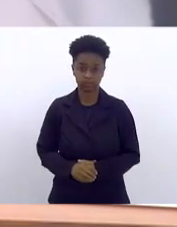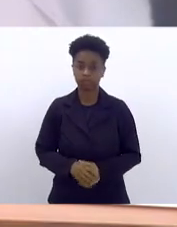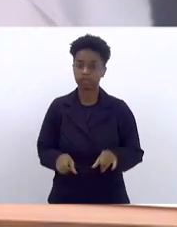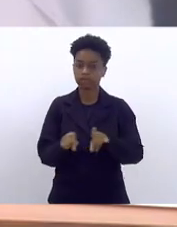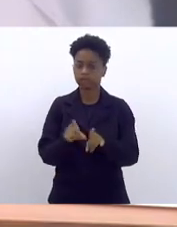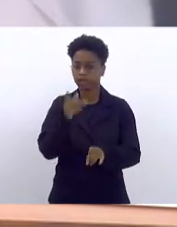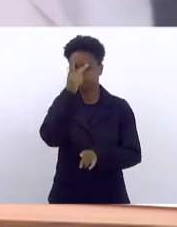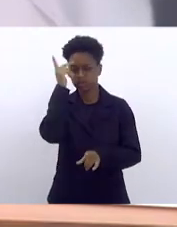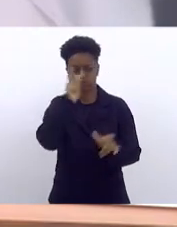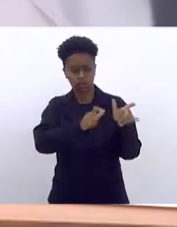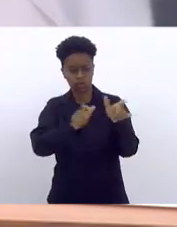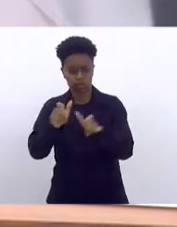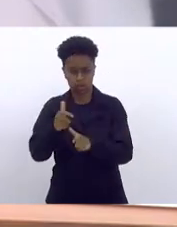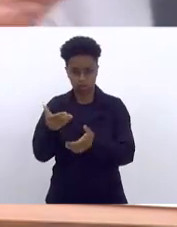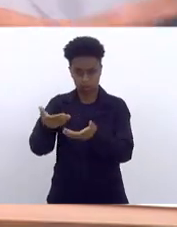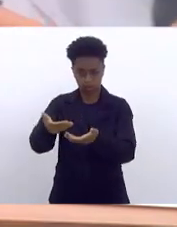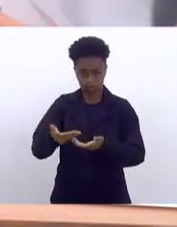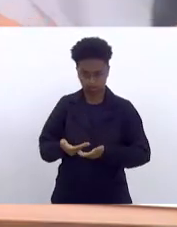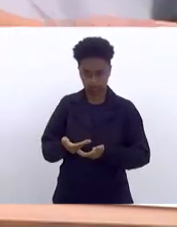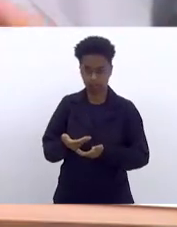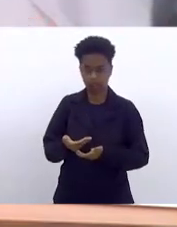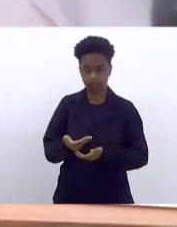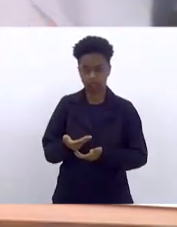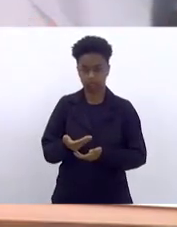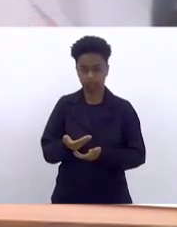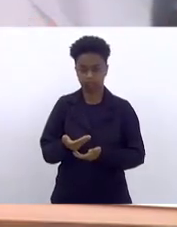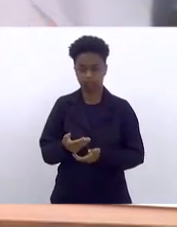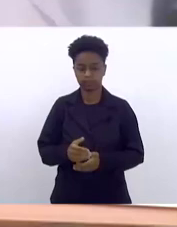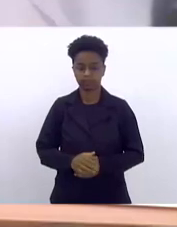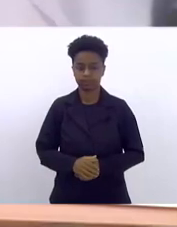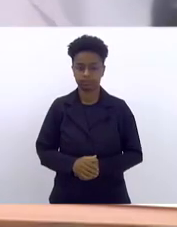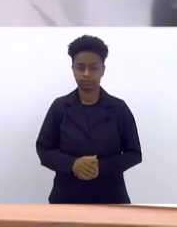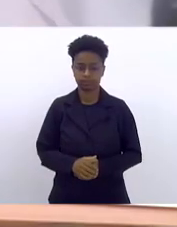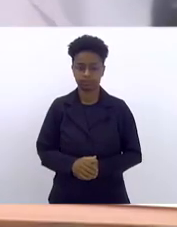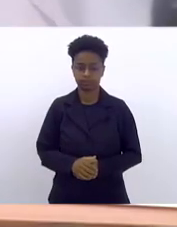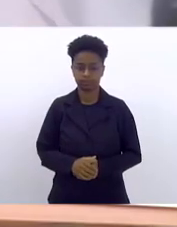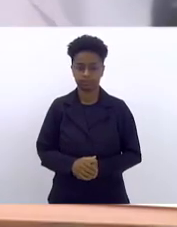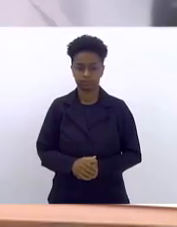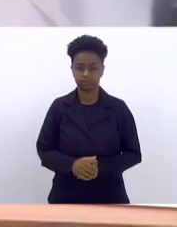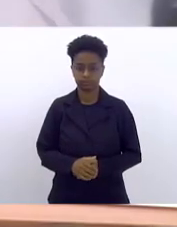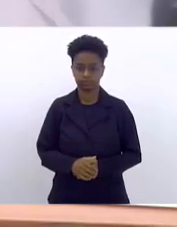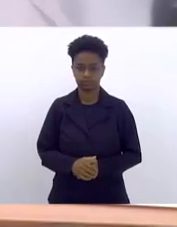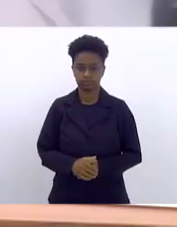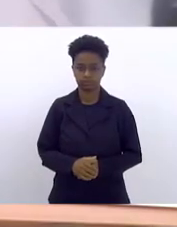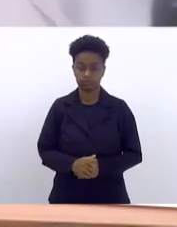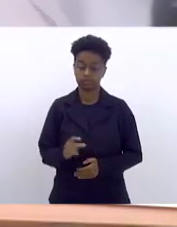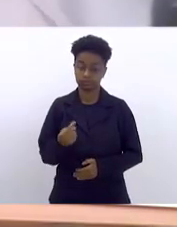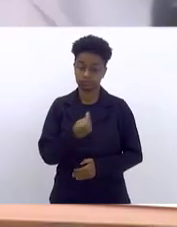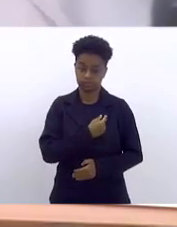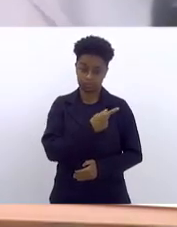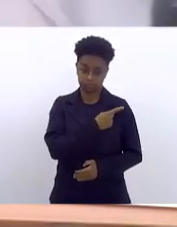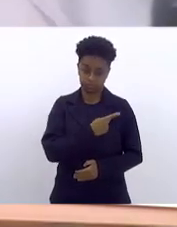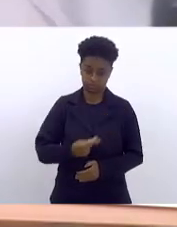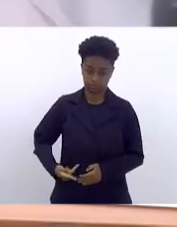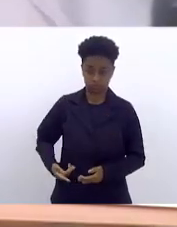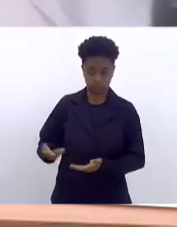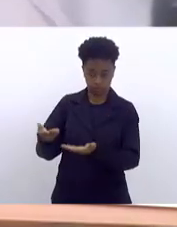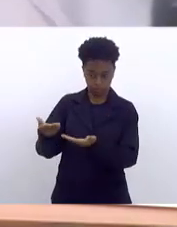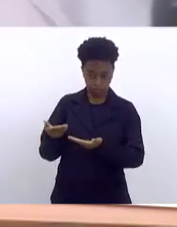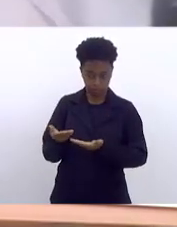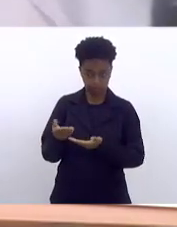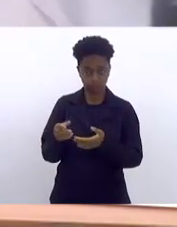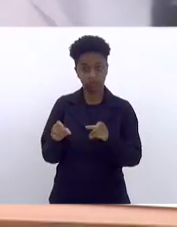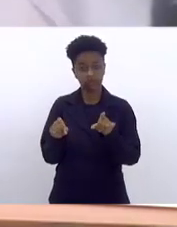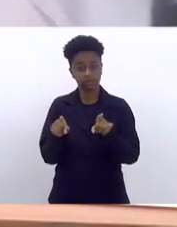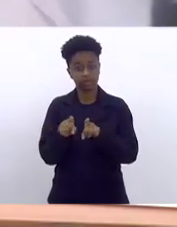convidados do nosso querido nosso querido presidente que também a gente